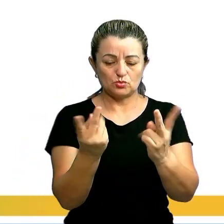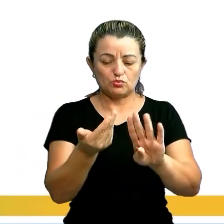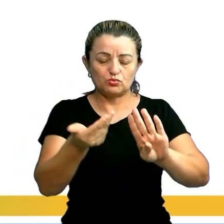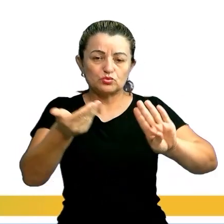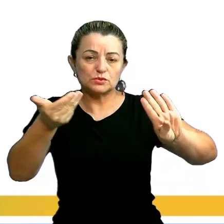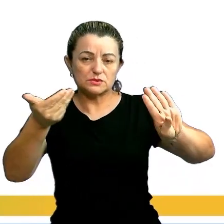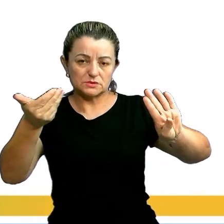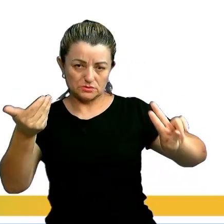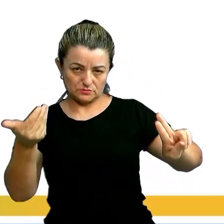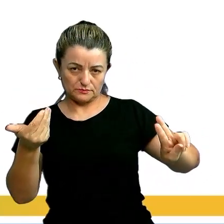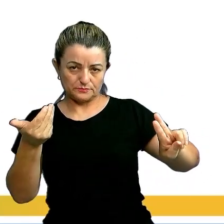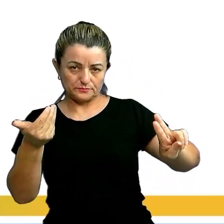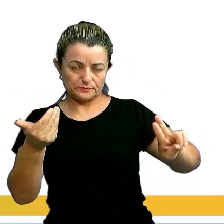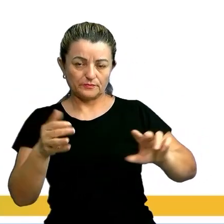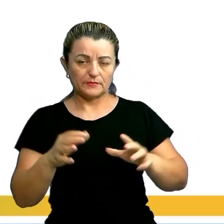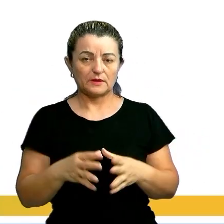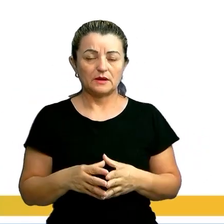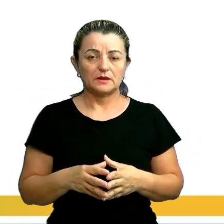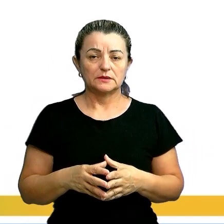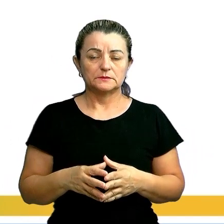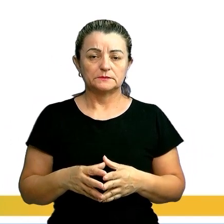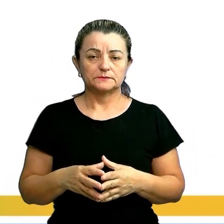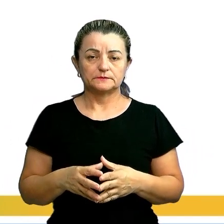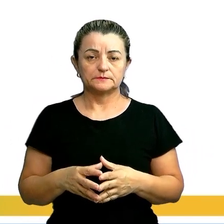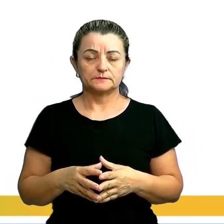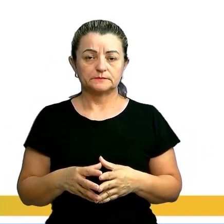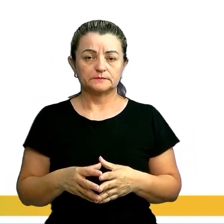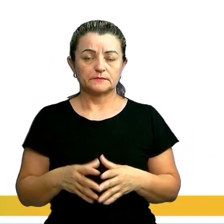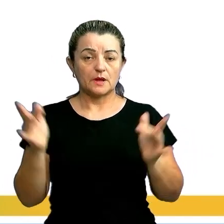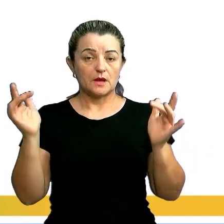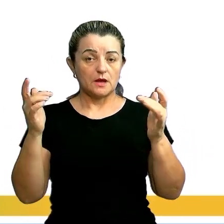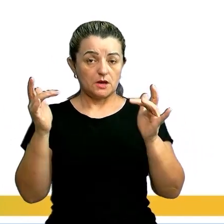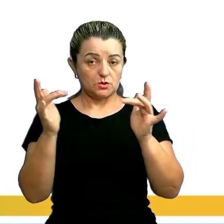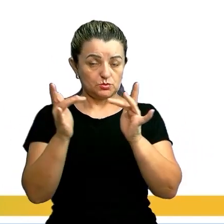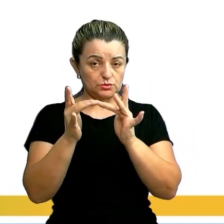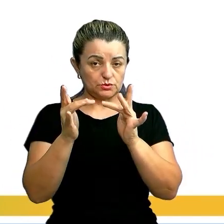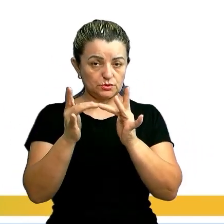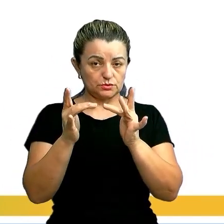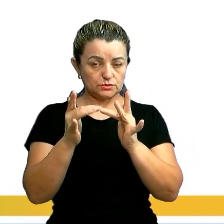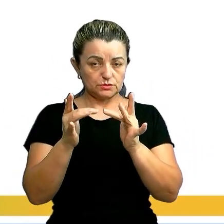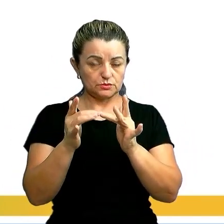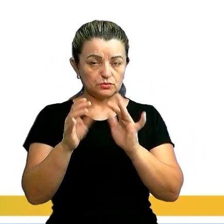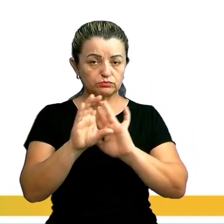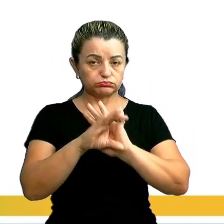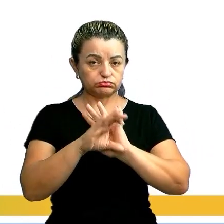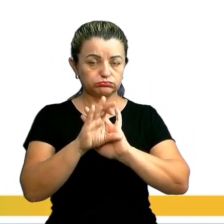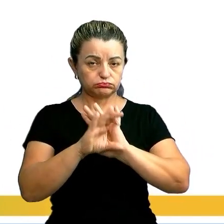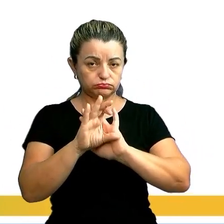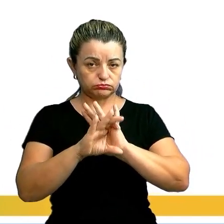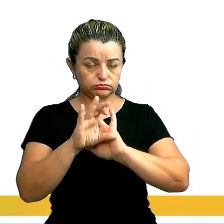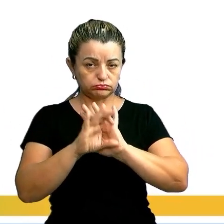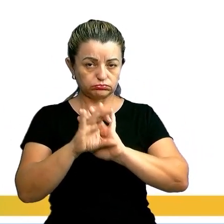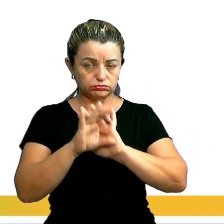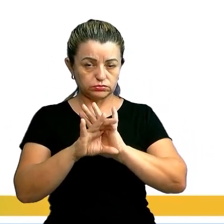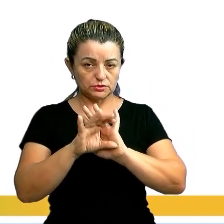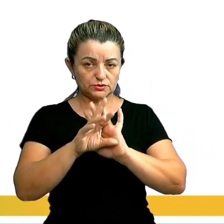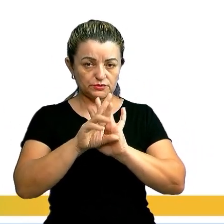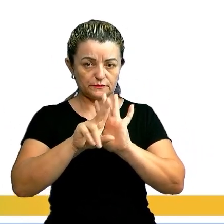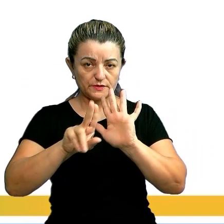animais. Tudo bem? De acordo com o conceito tradicional de espécie